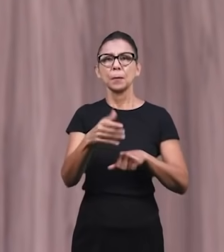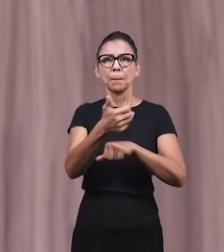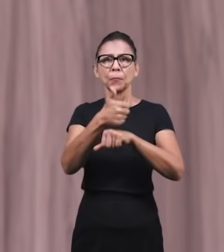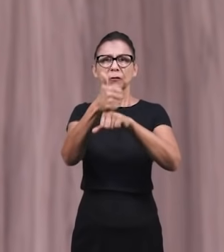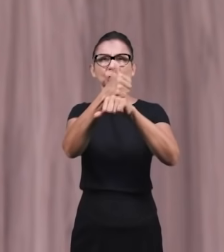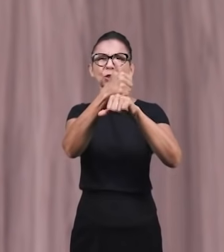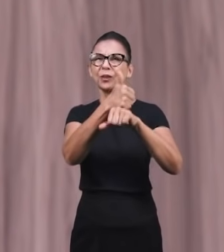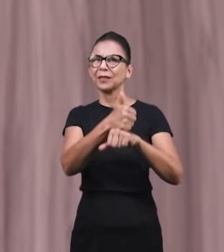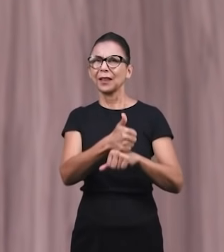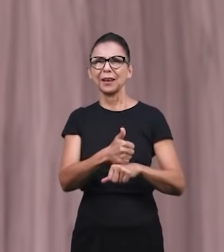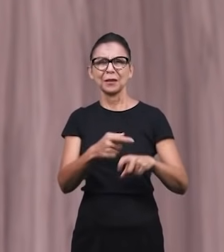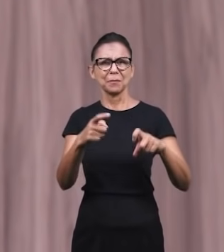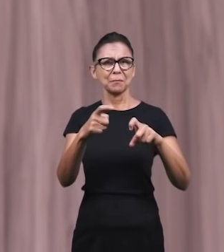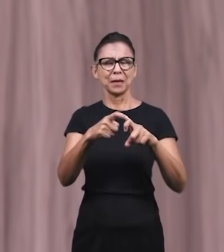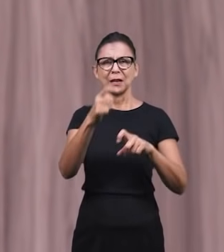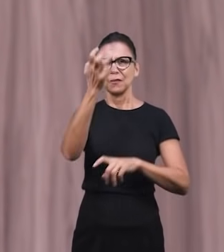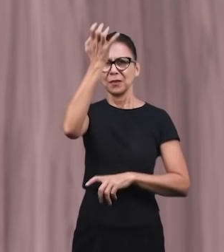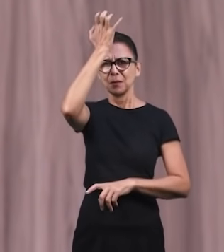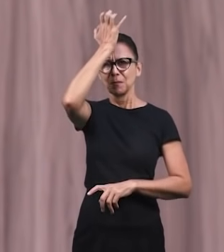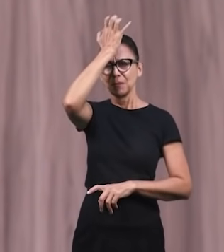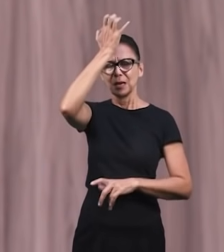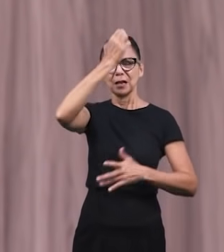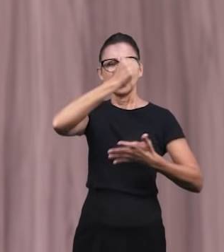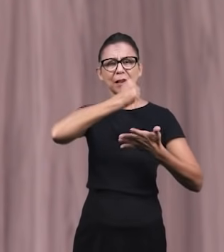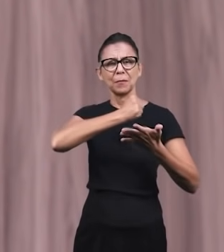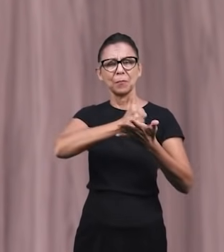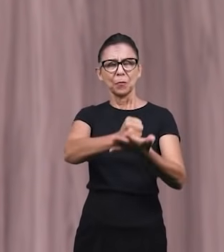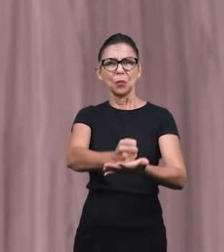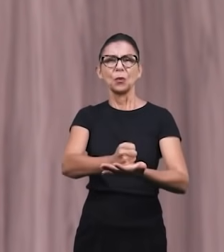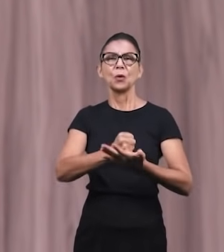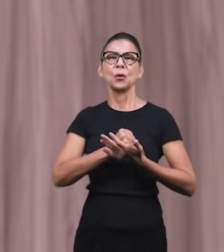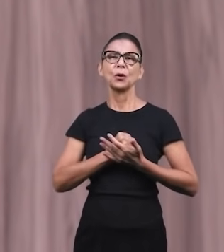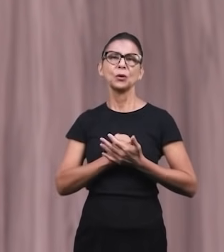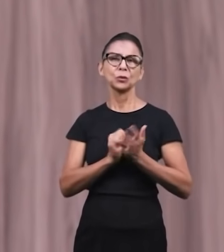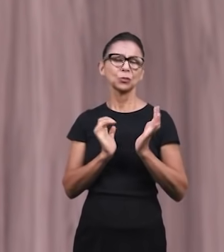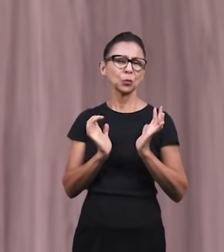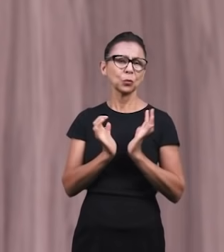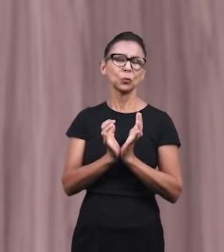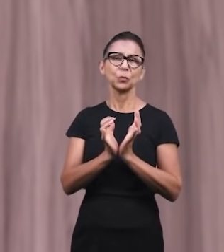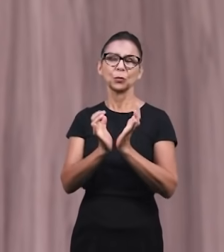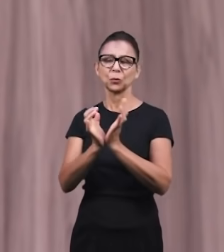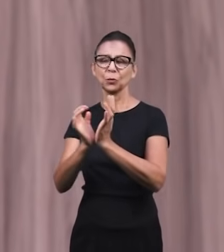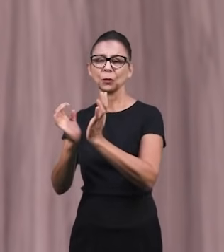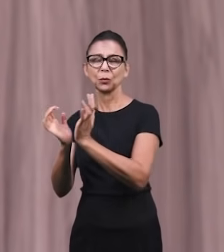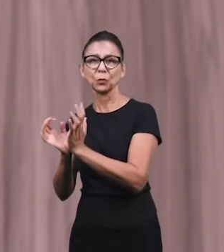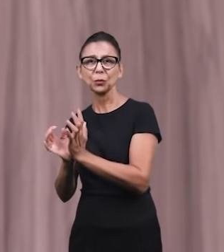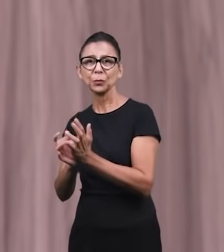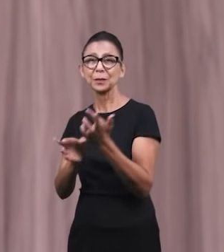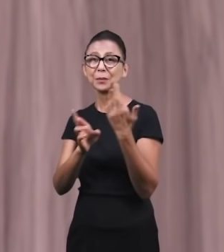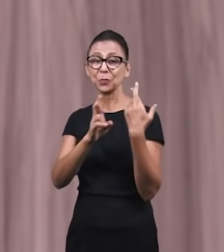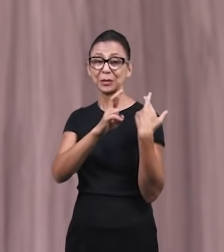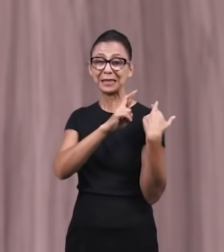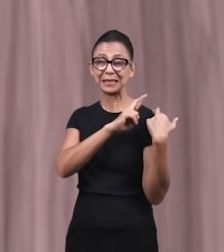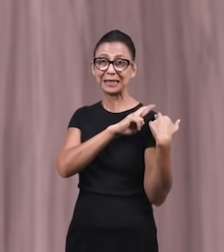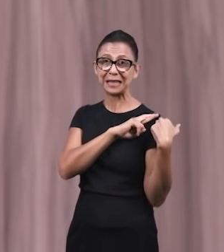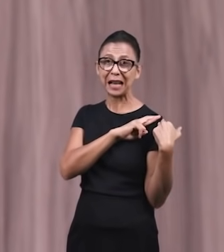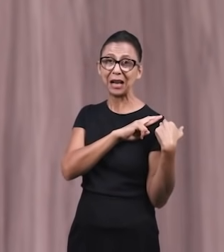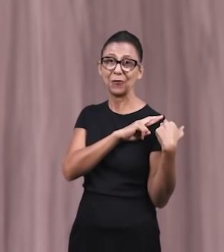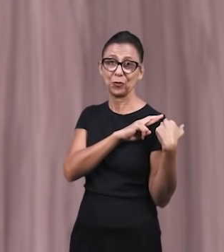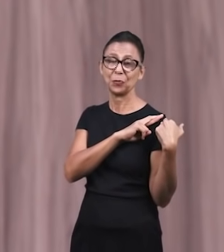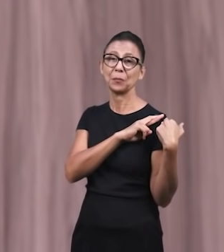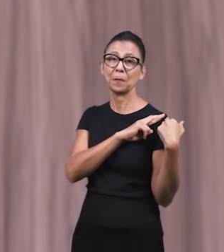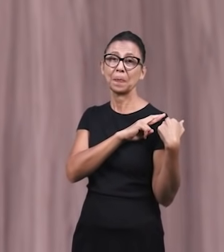médicos, os paramédicos, os enfermeiros, as equipes de enfermagem, todas aquelas pessoas que estão envolvidas no